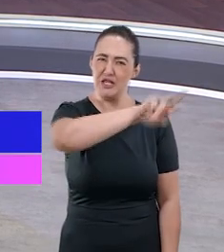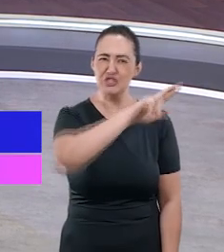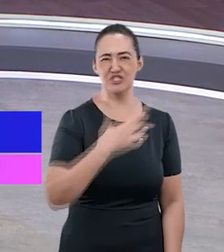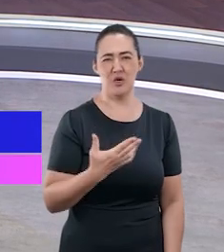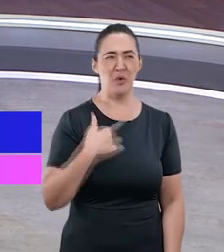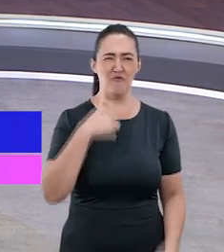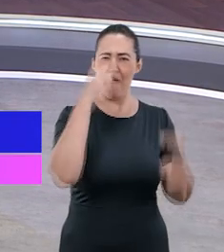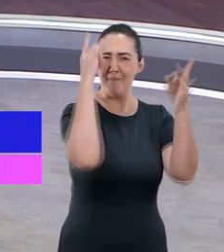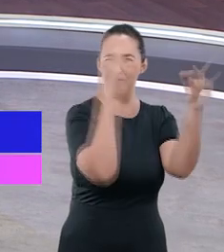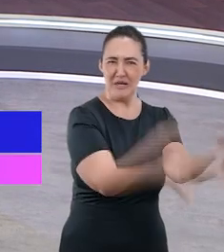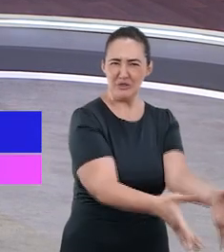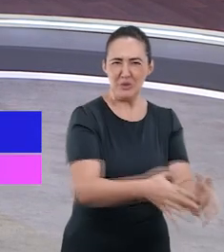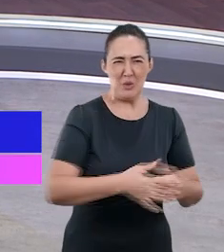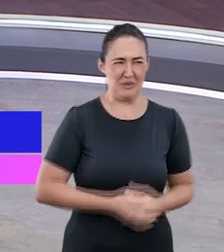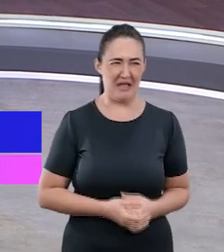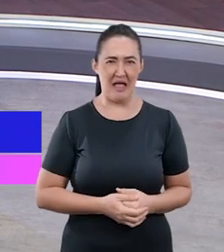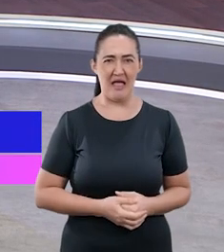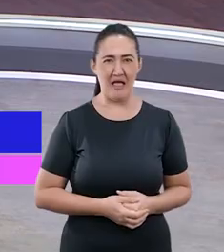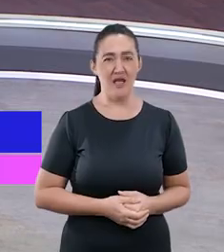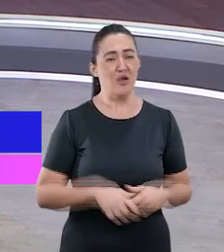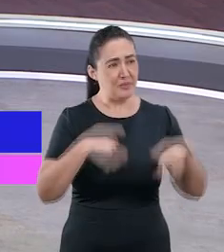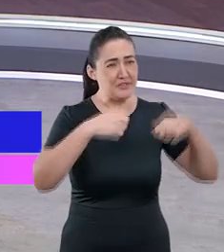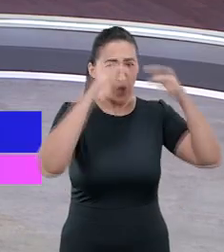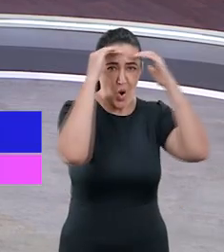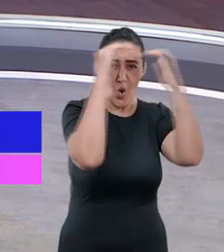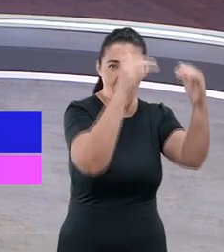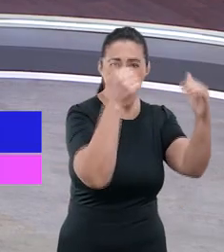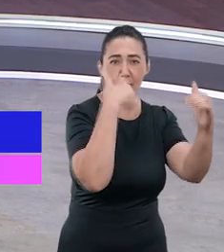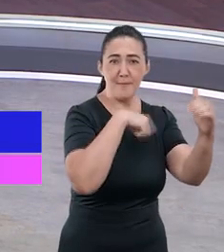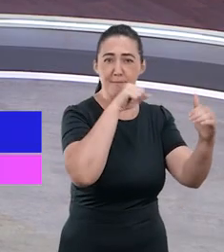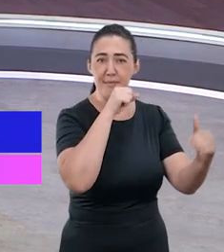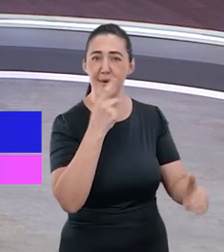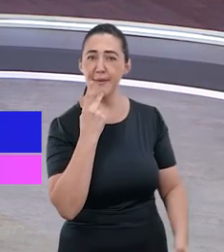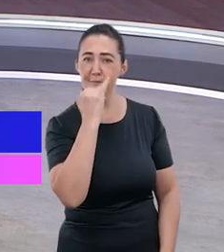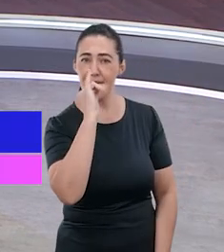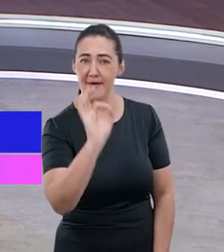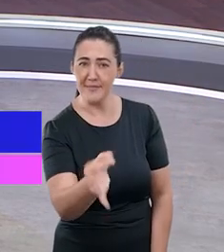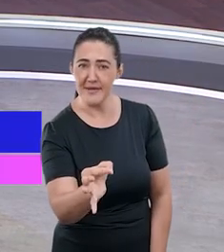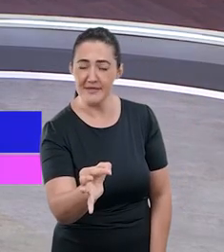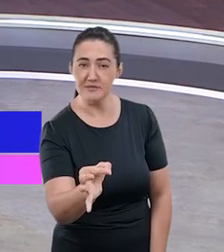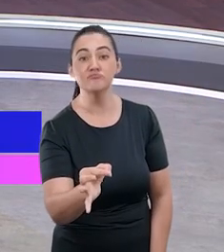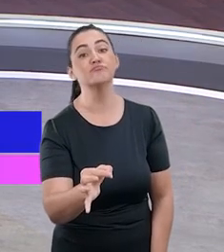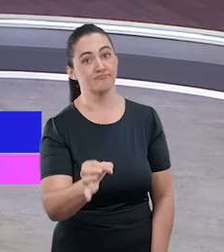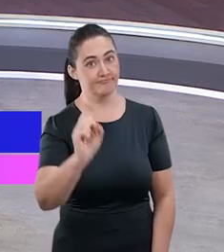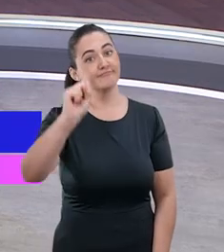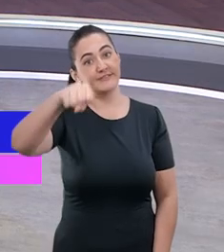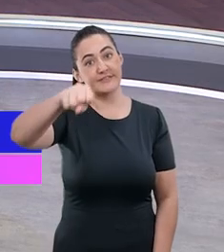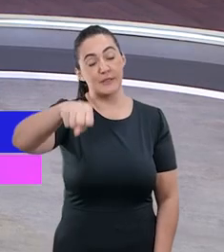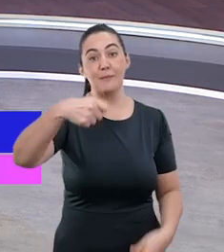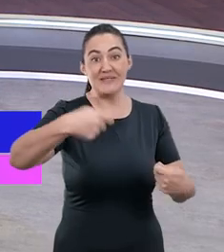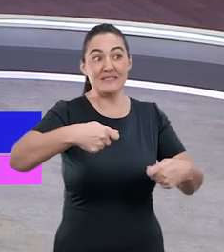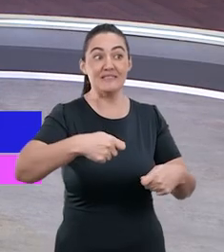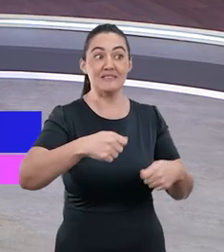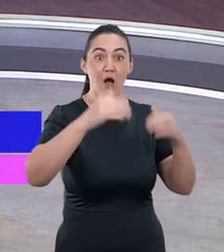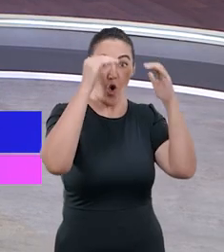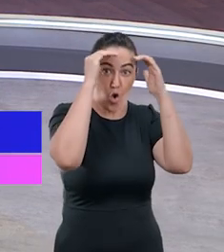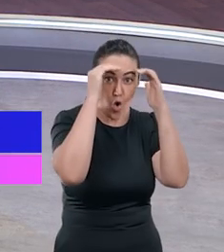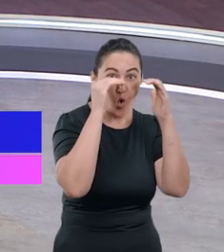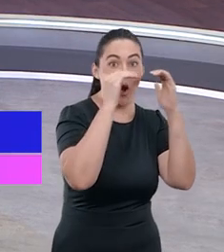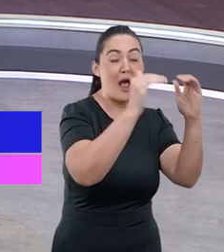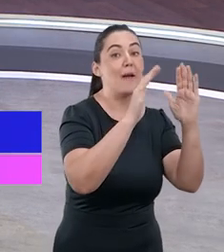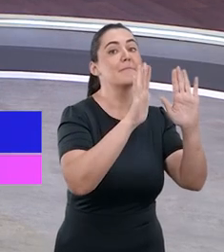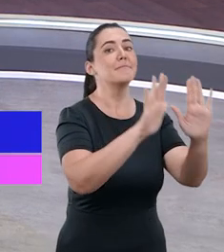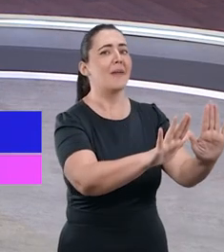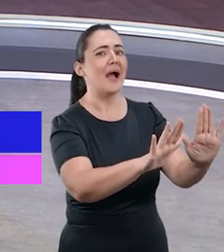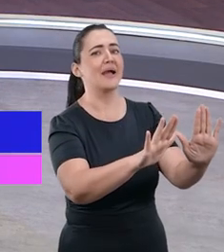minha mãe. E o mandamento diz que eu devo honrar pai e mãe. É verdade. O mandamento diz que você tem que honrar pai e mãe. Mas dar um